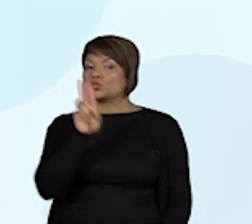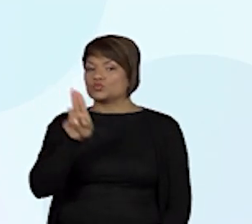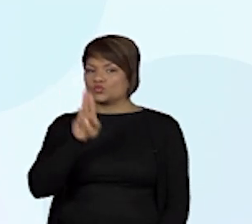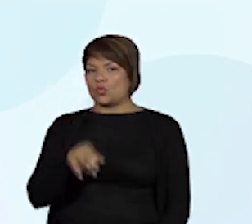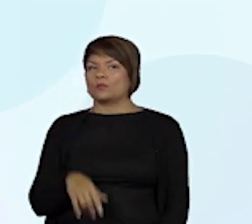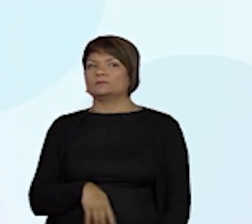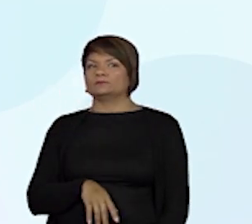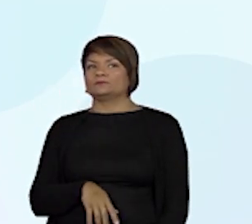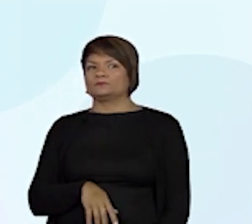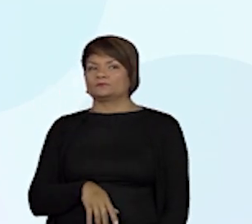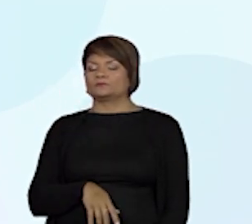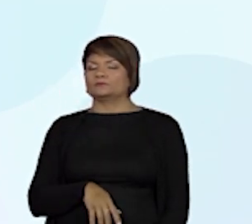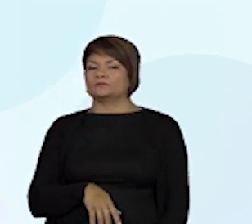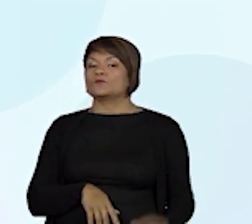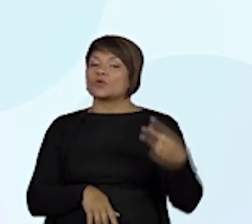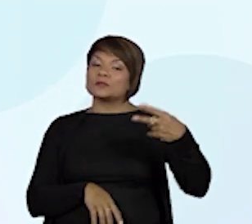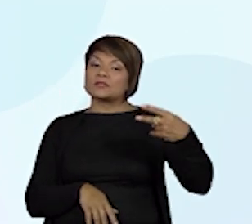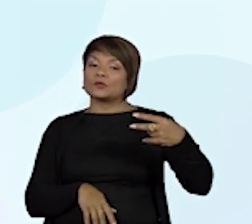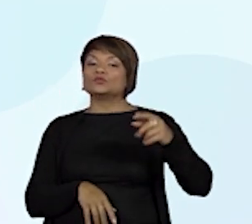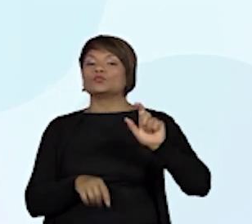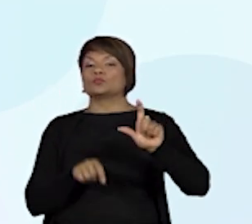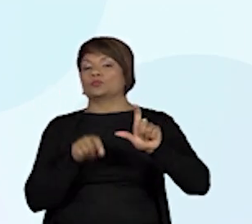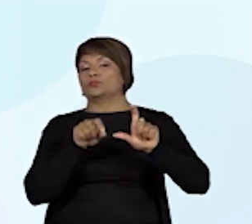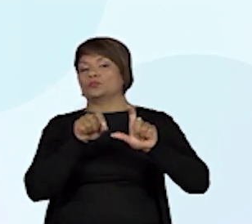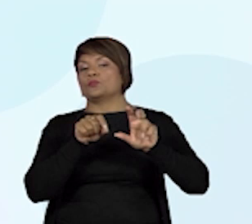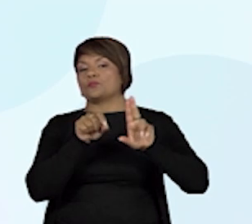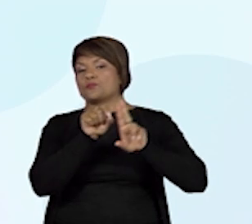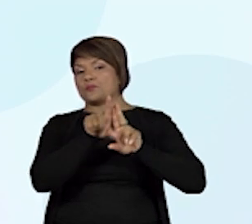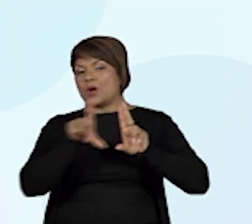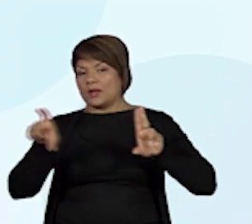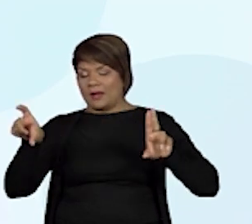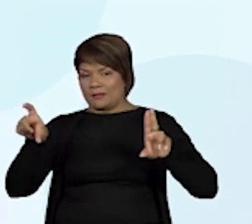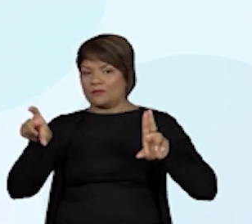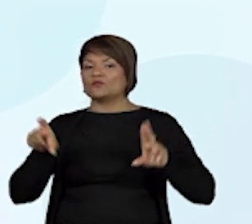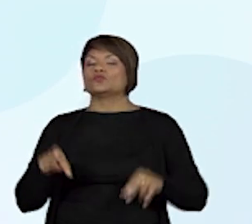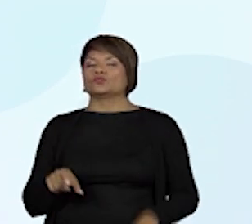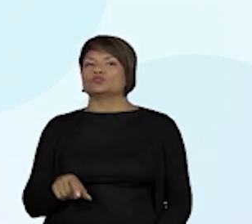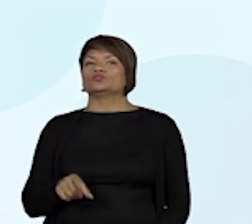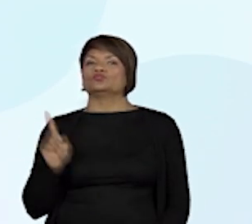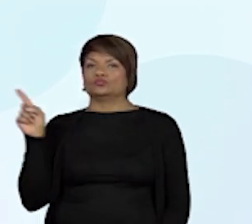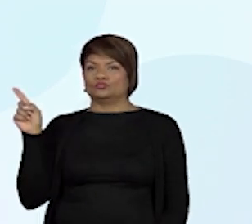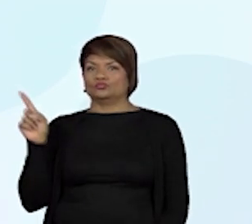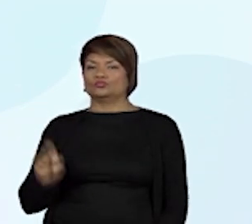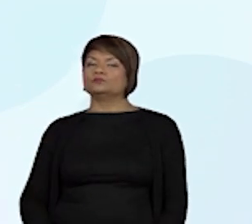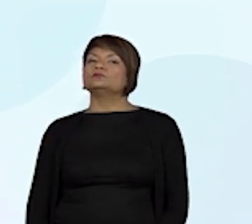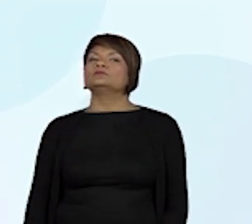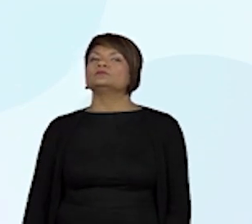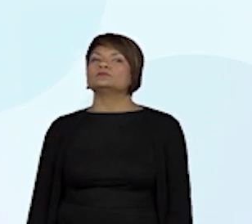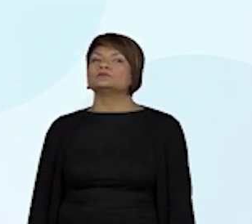segundo parágrafo desse slide, olha só.